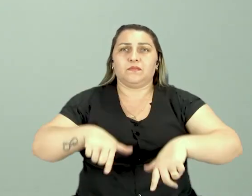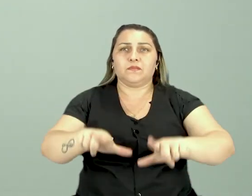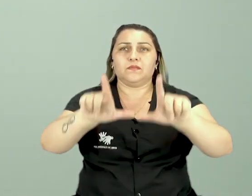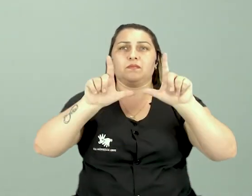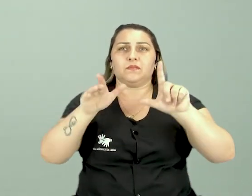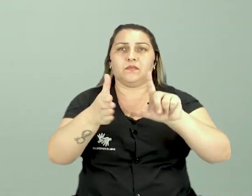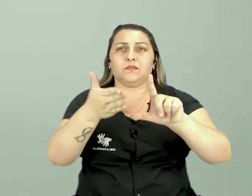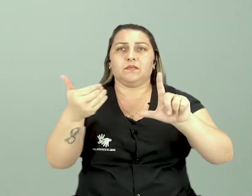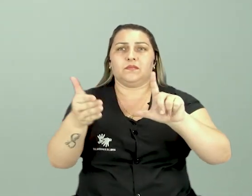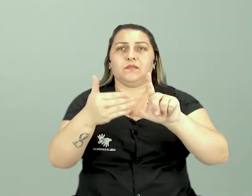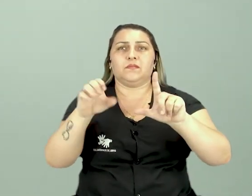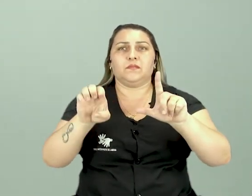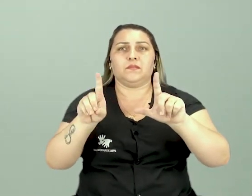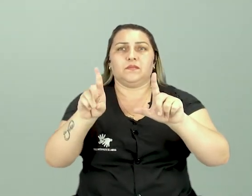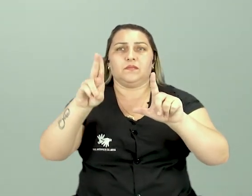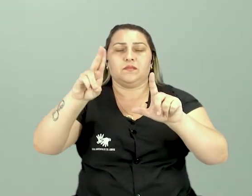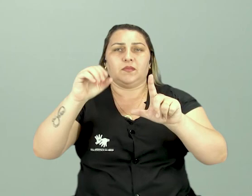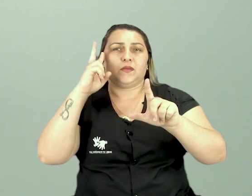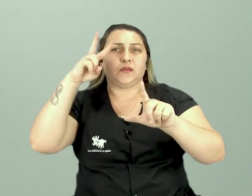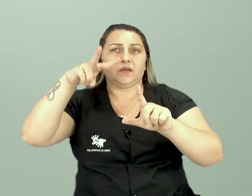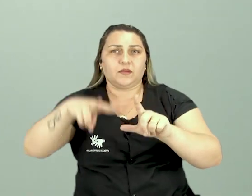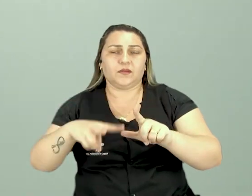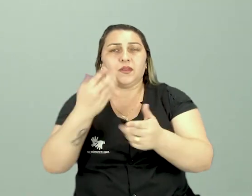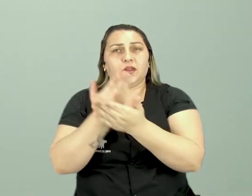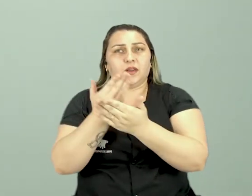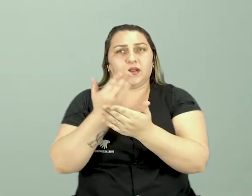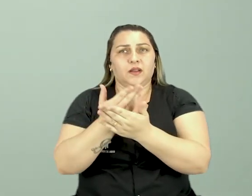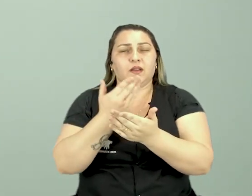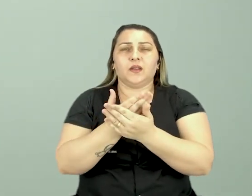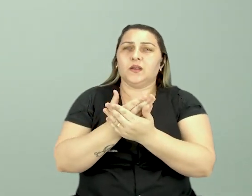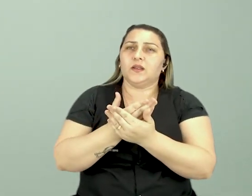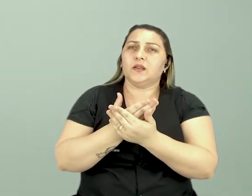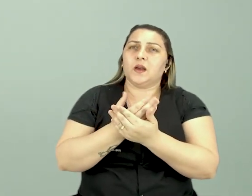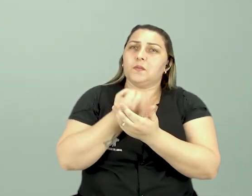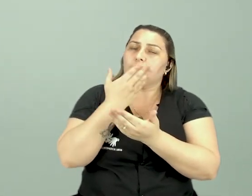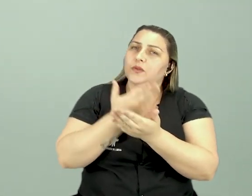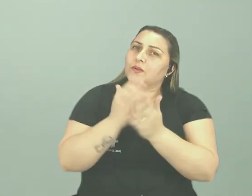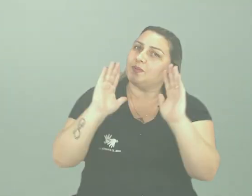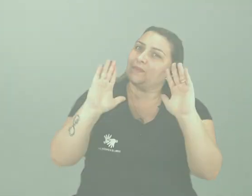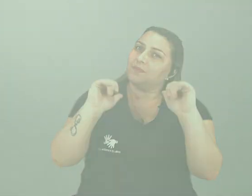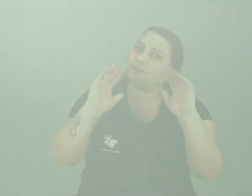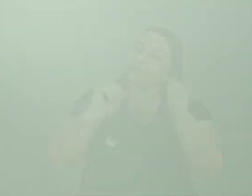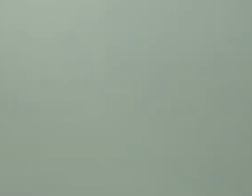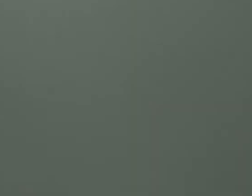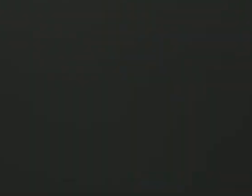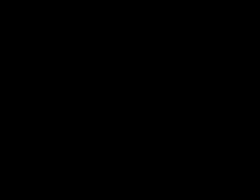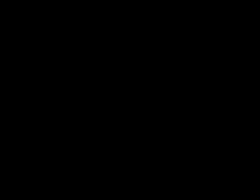acessar a plataforma Eduque para rever essa aula. Bons estudos e tchau, tchau!